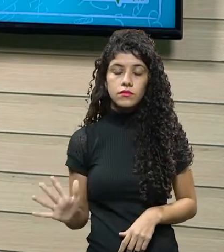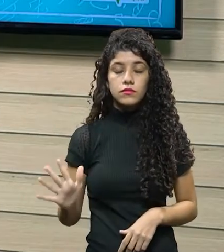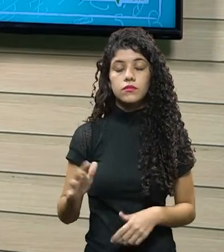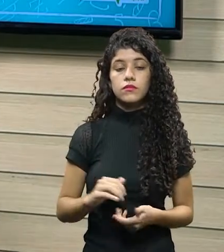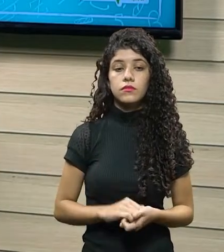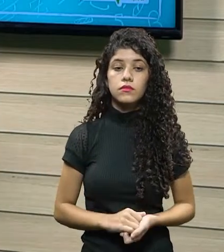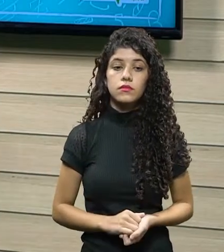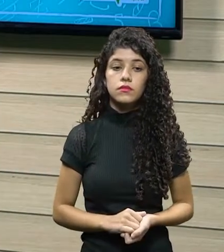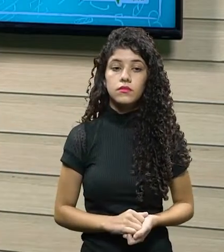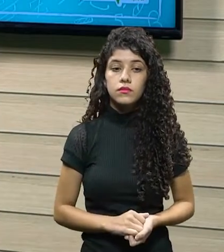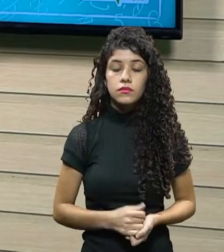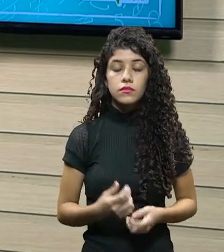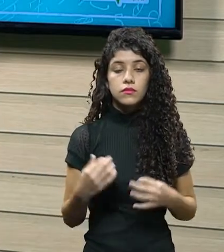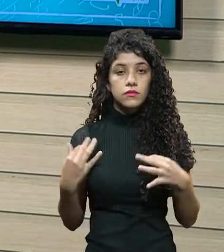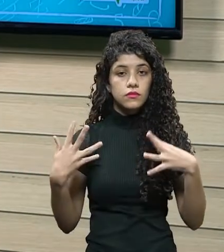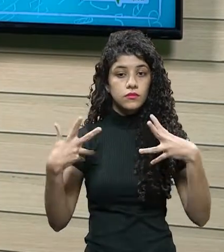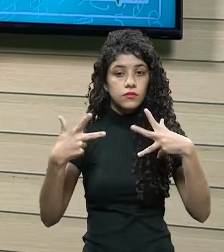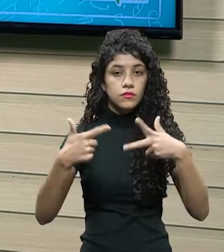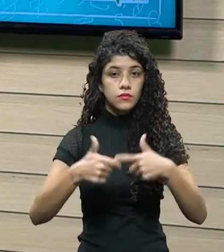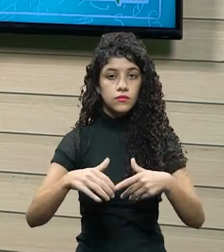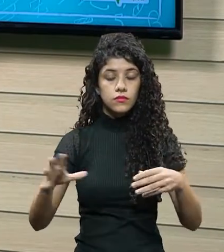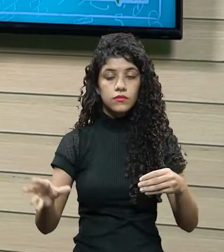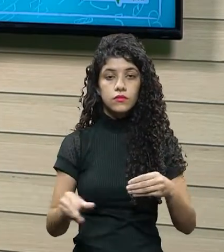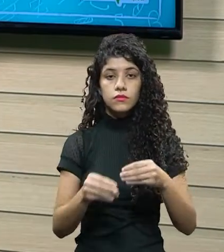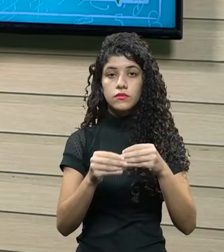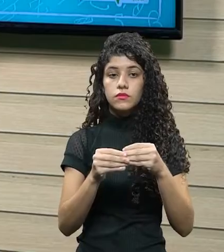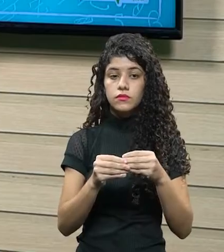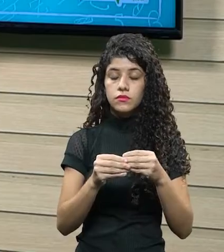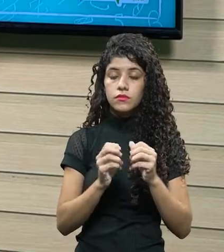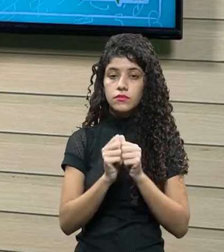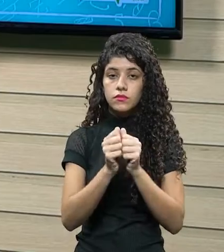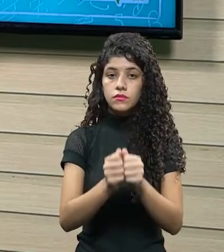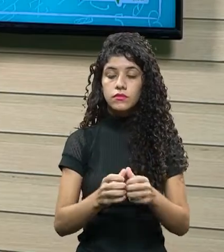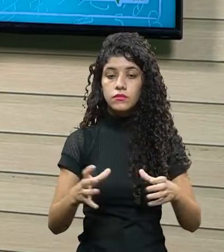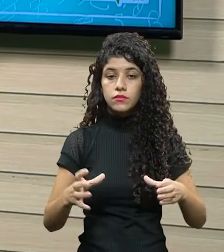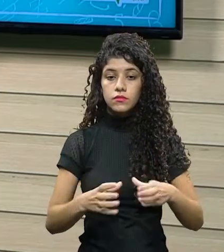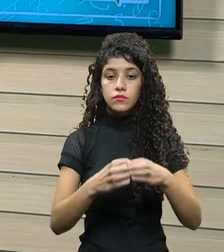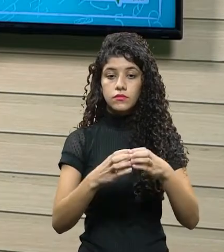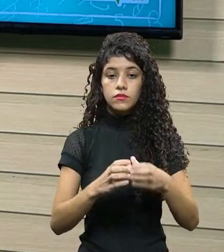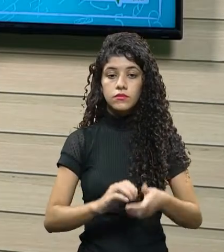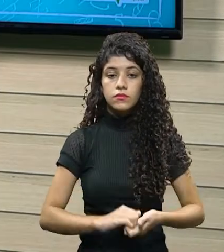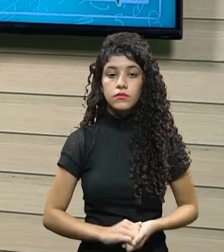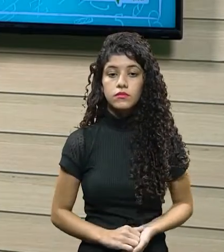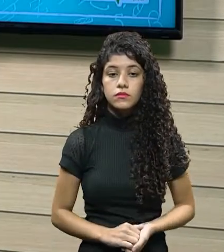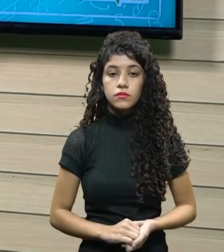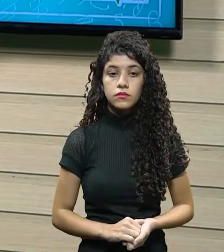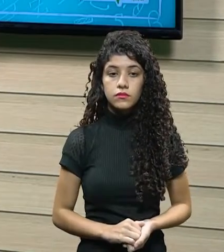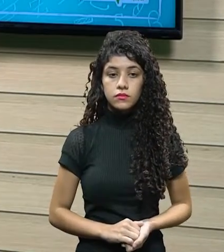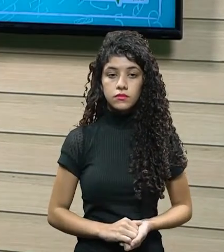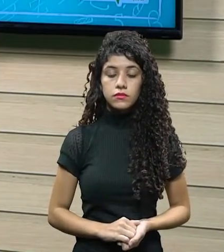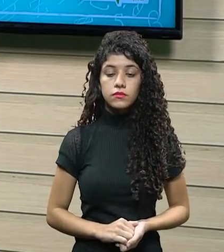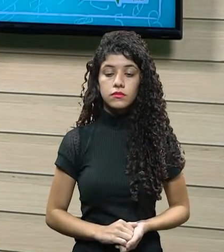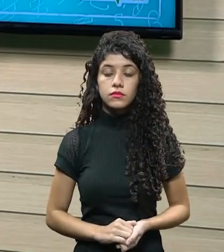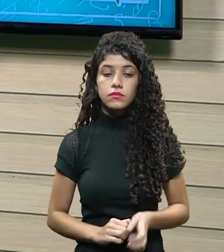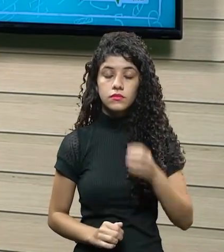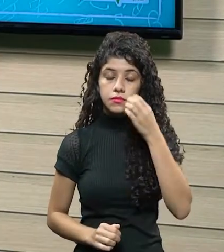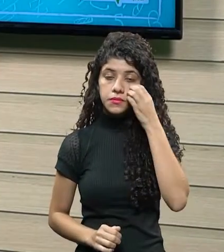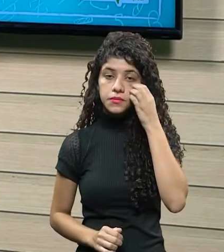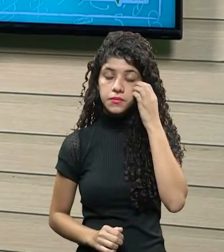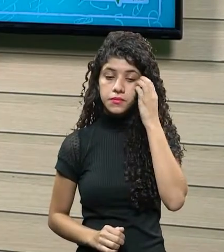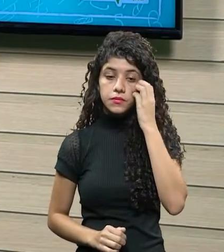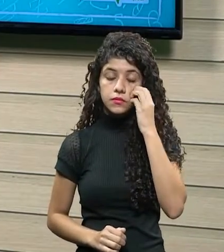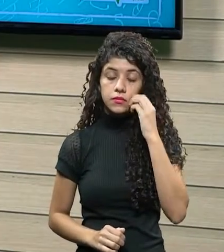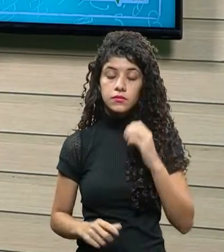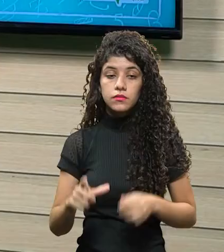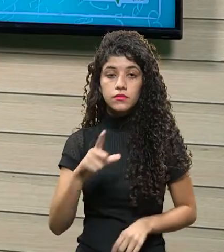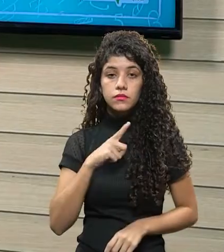promoções, as despesas administrativas, vai estar tudo vinculado às despesas operacionais. E aí, para me